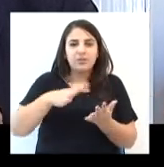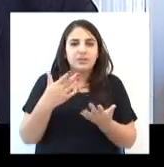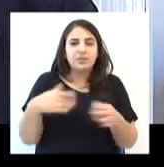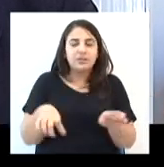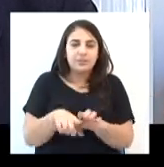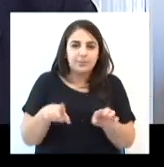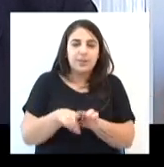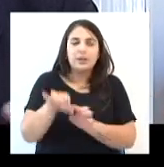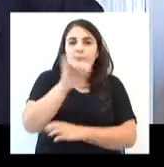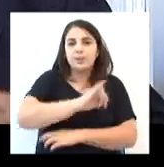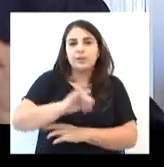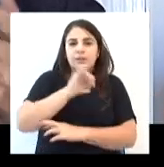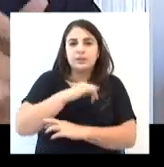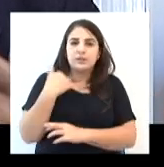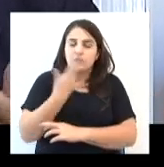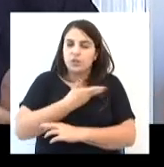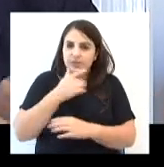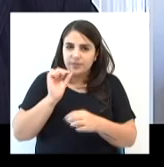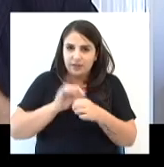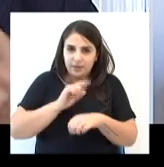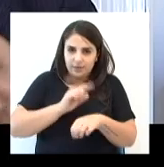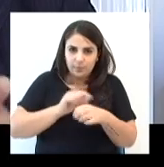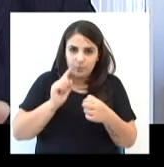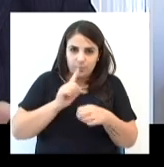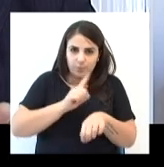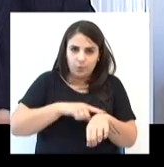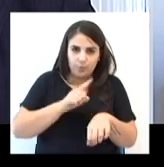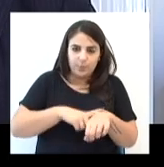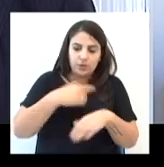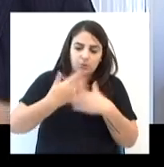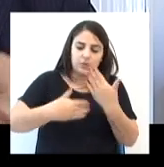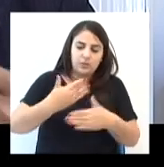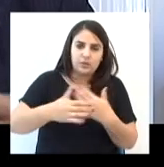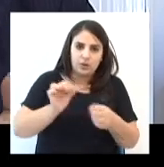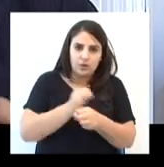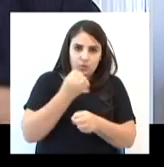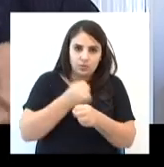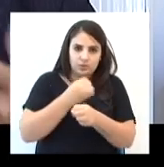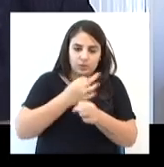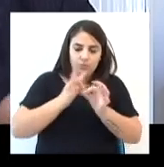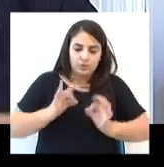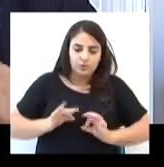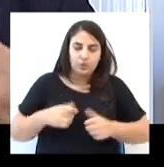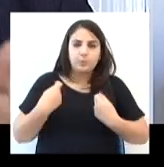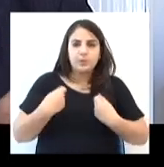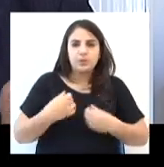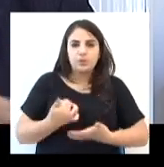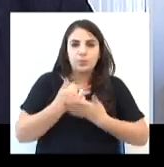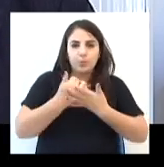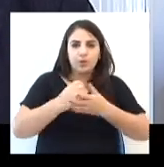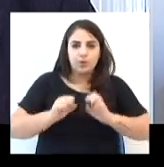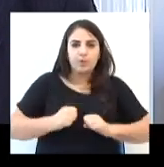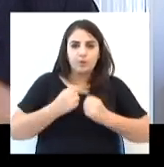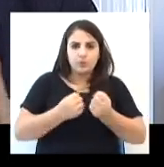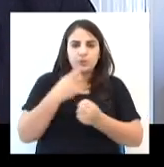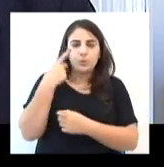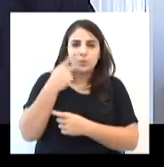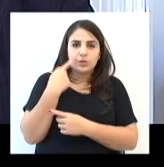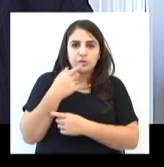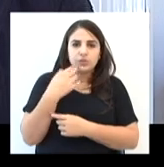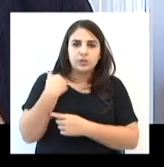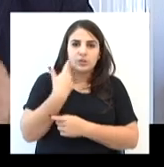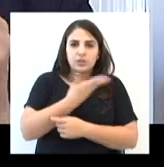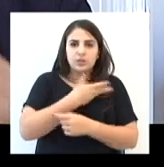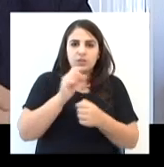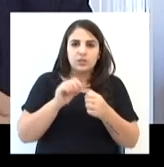passo importante, e agora vai para a fase da construção do projeto, então precisa desse apoio e da força política, e que nós vamos